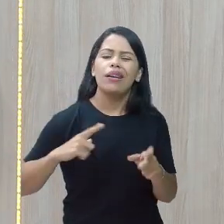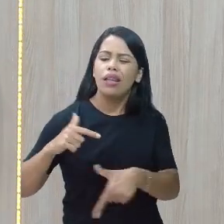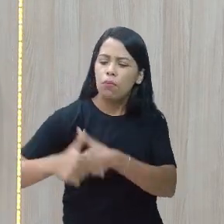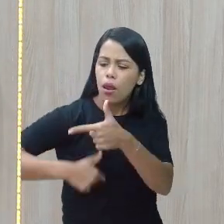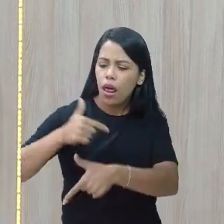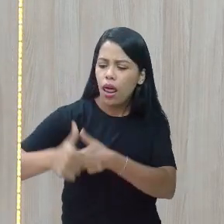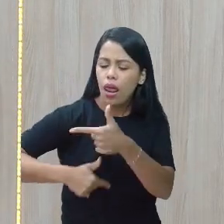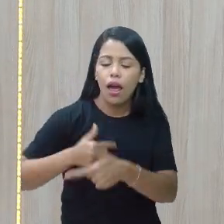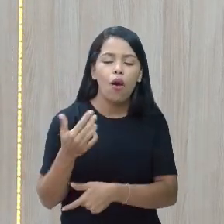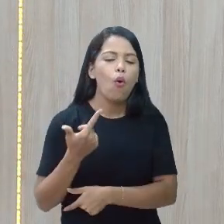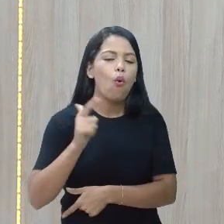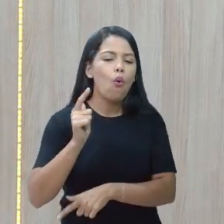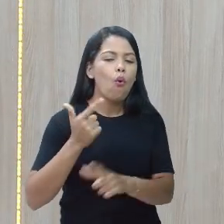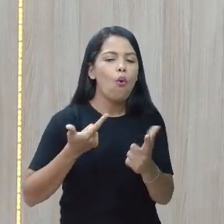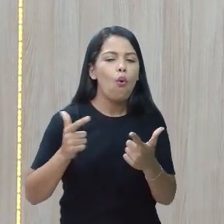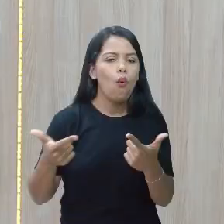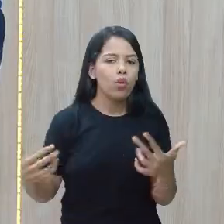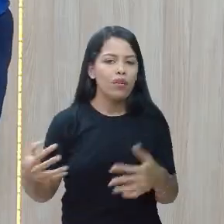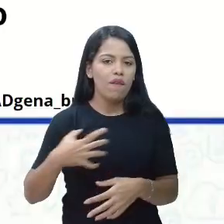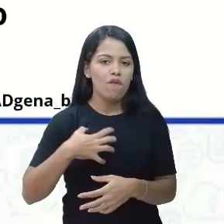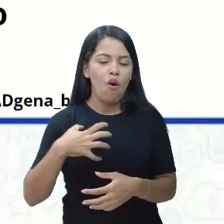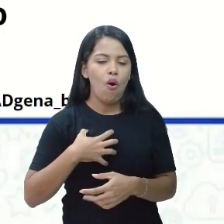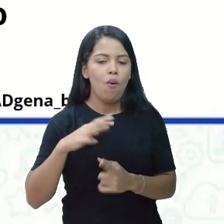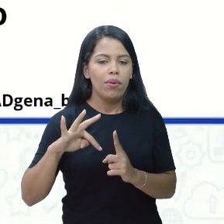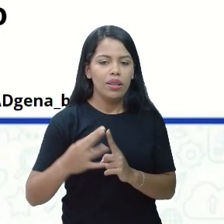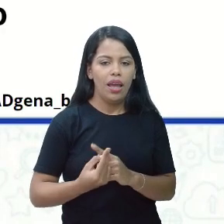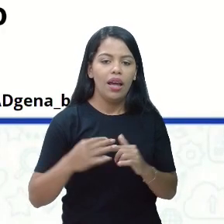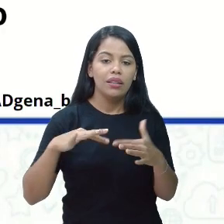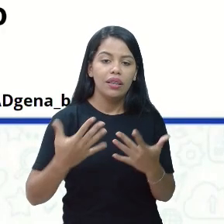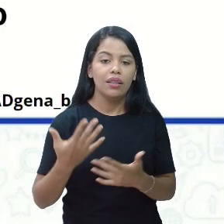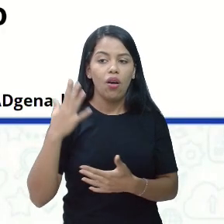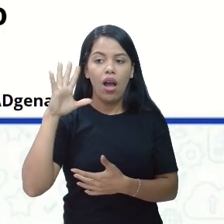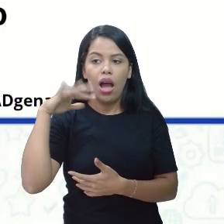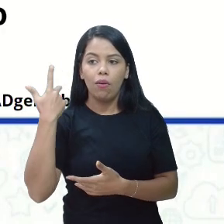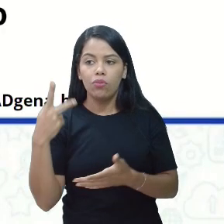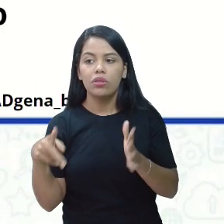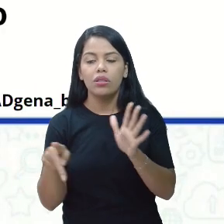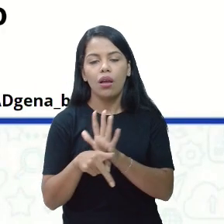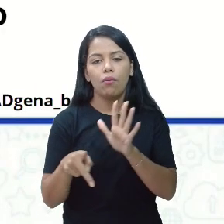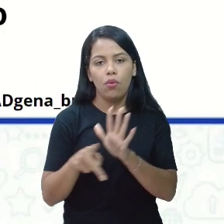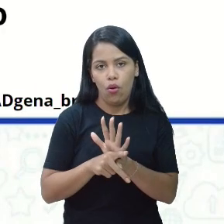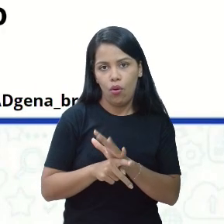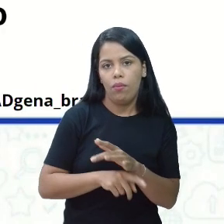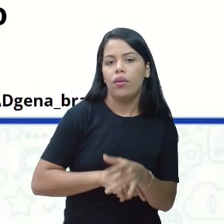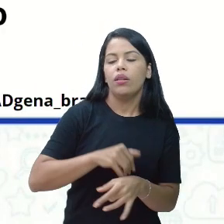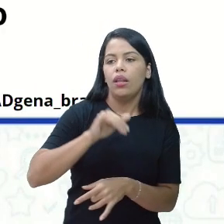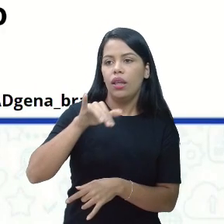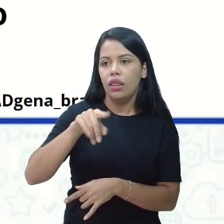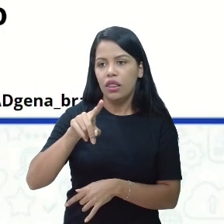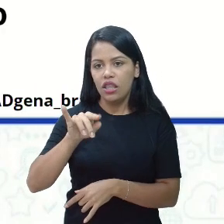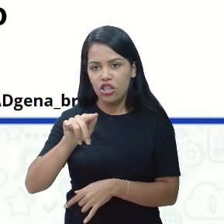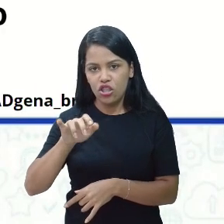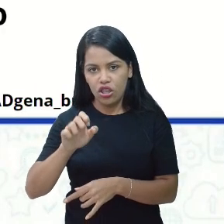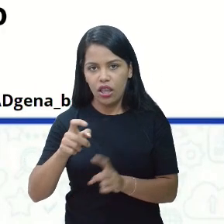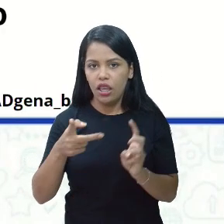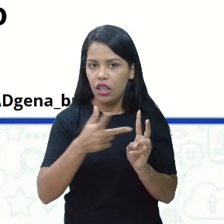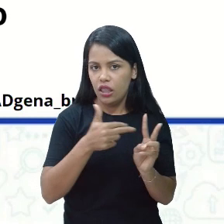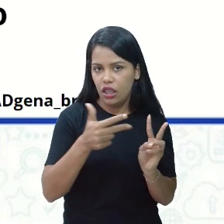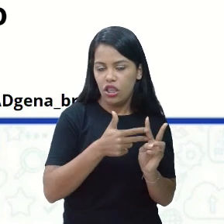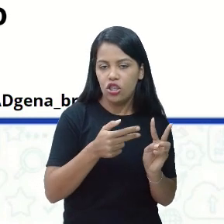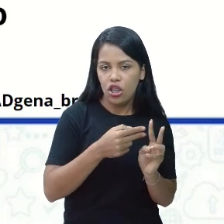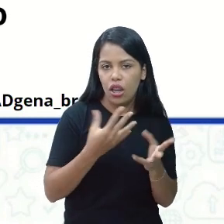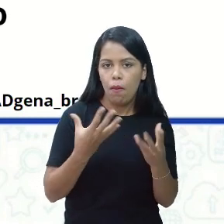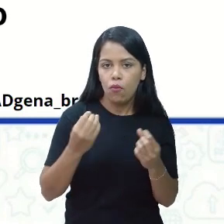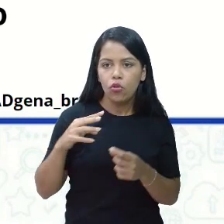arte, né? Então, a música indígena, a voz e o canto são dominantes na música indígena,